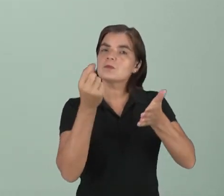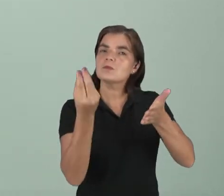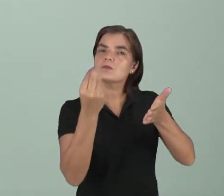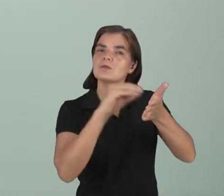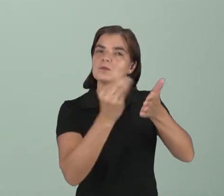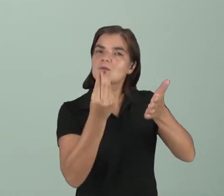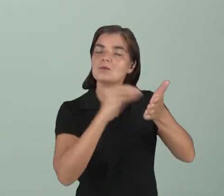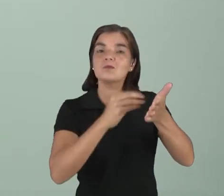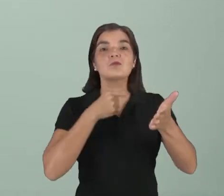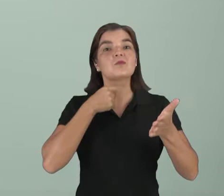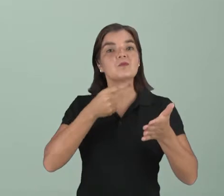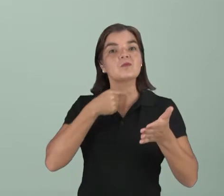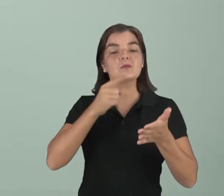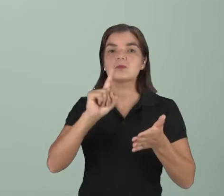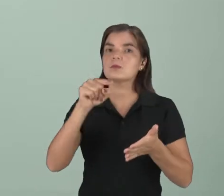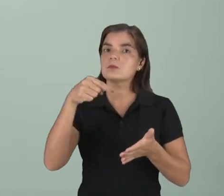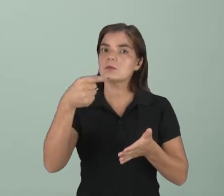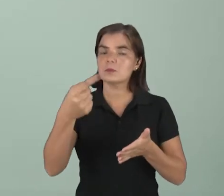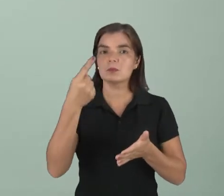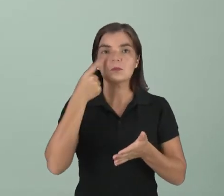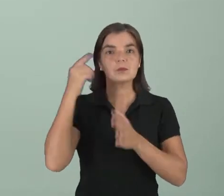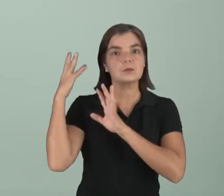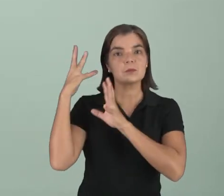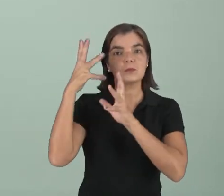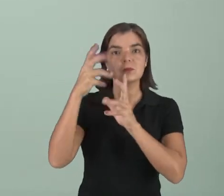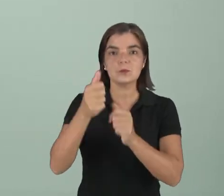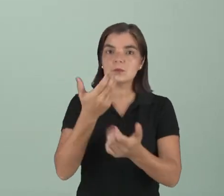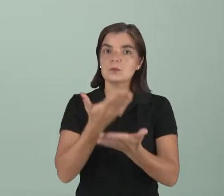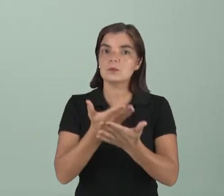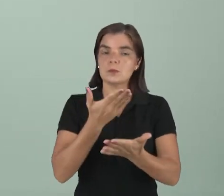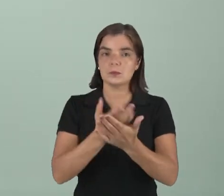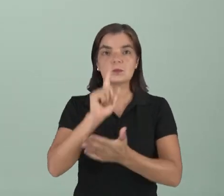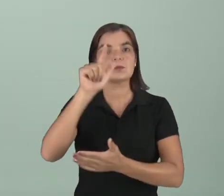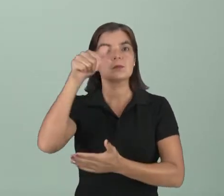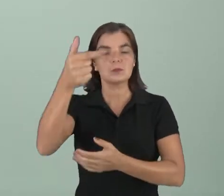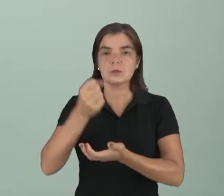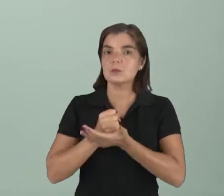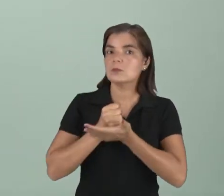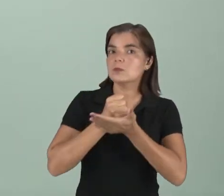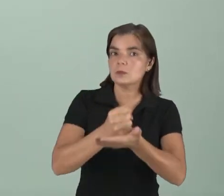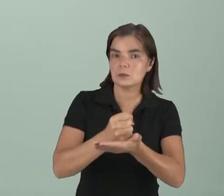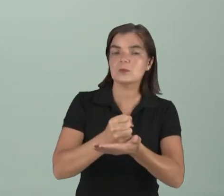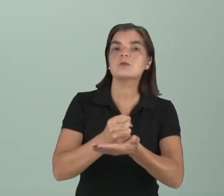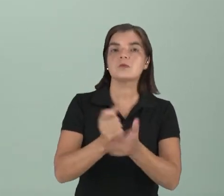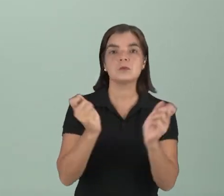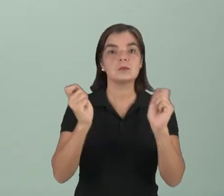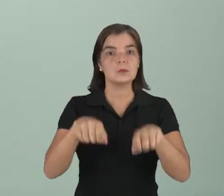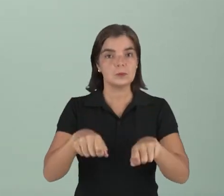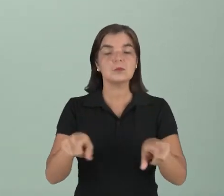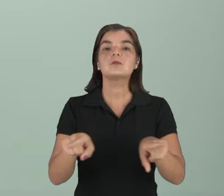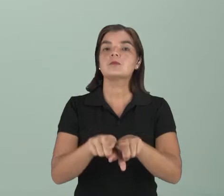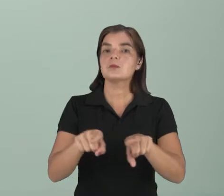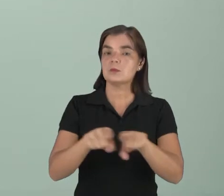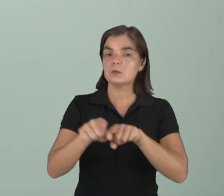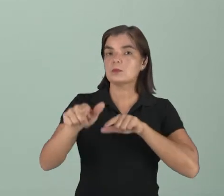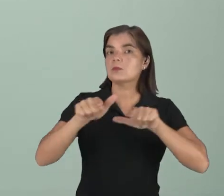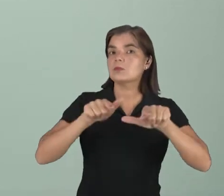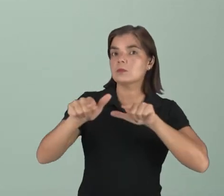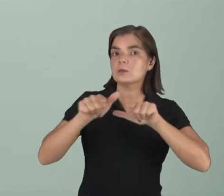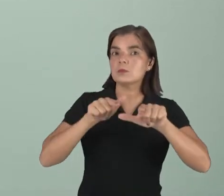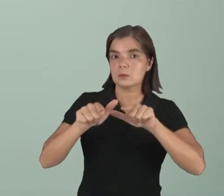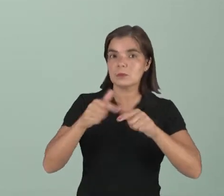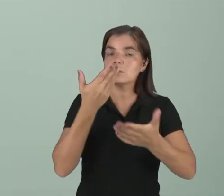pontue as suas dúvidas e depois reveja essa aula e outras para dar suporte no que você vai trabalhar